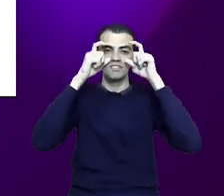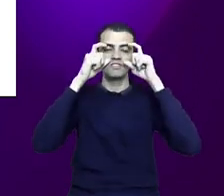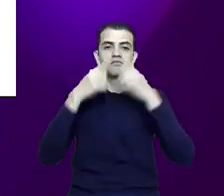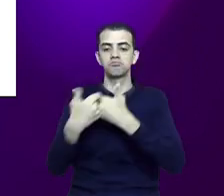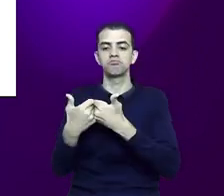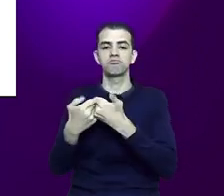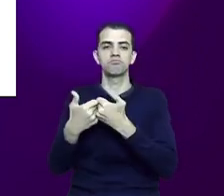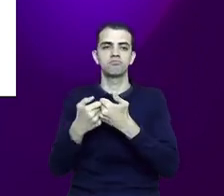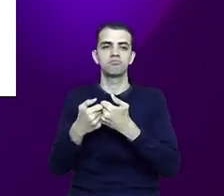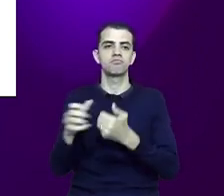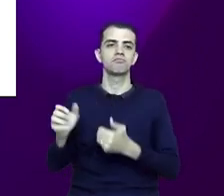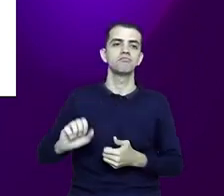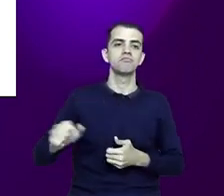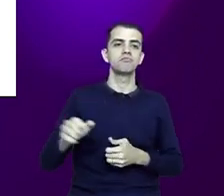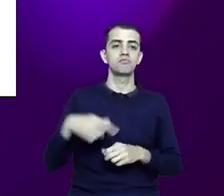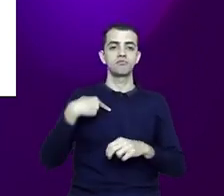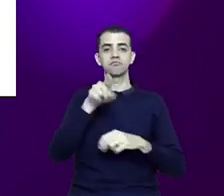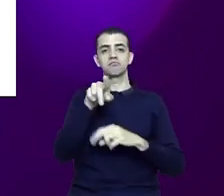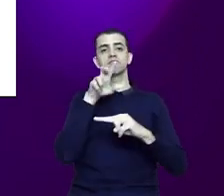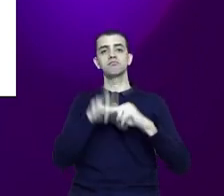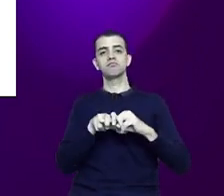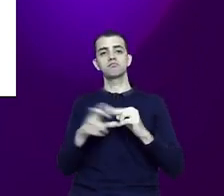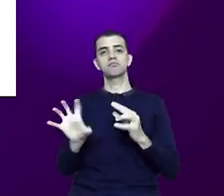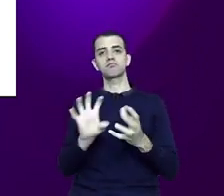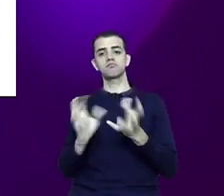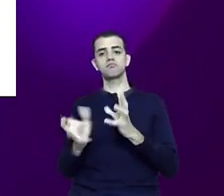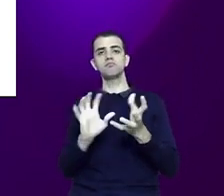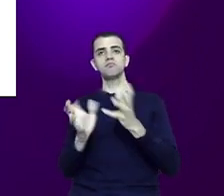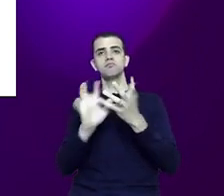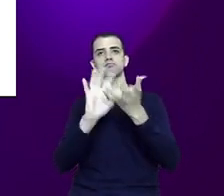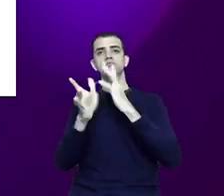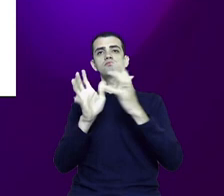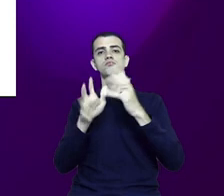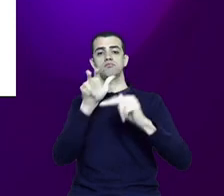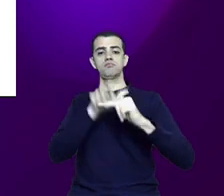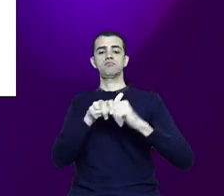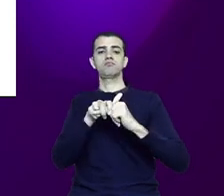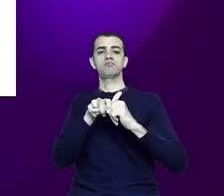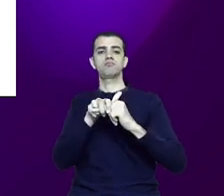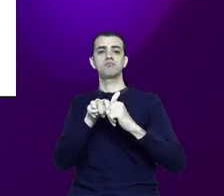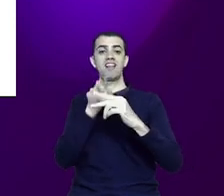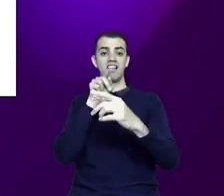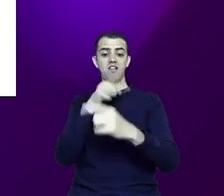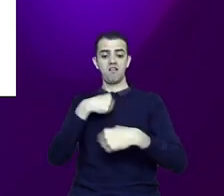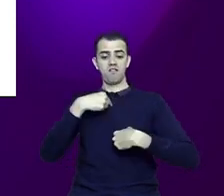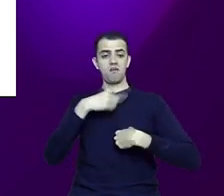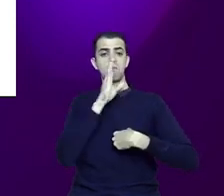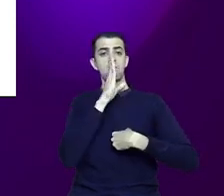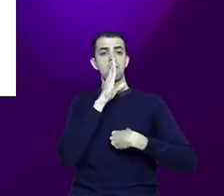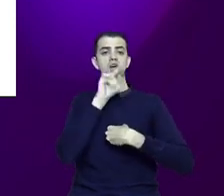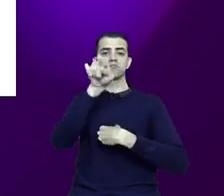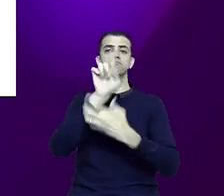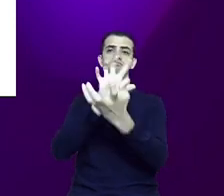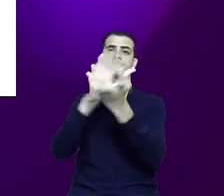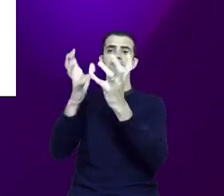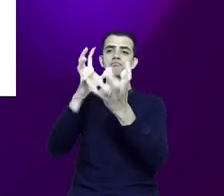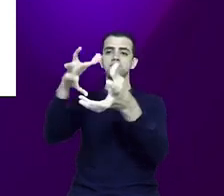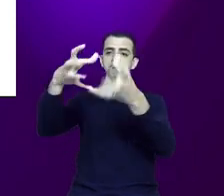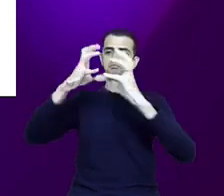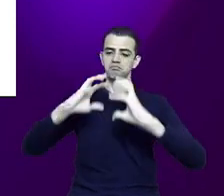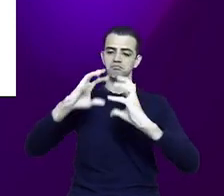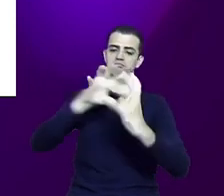videogame, você pode ficar sentado e você deslocar a imagem, e a imagem se movimentar na sua frente em todos os planos que você